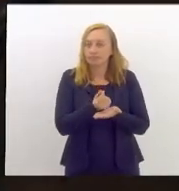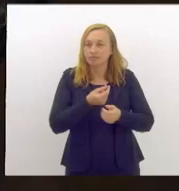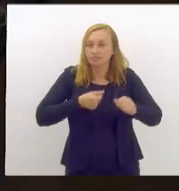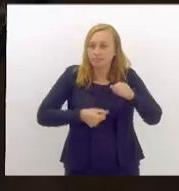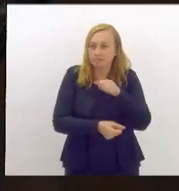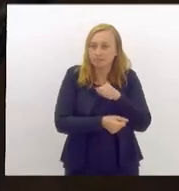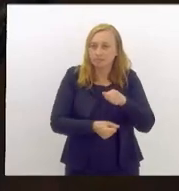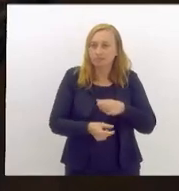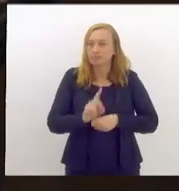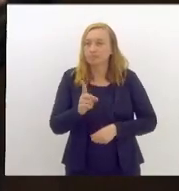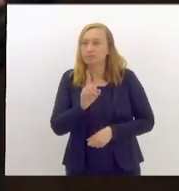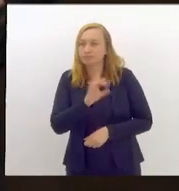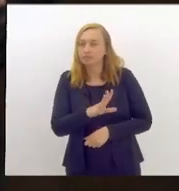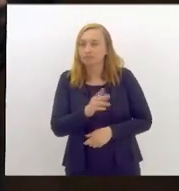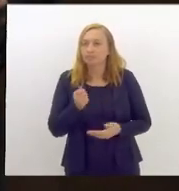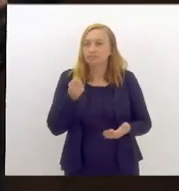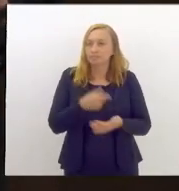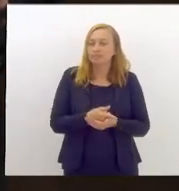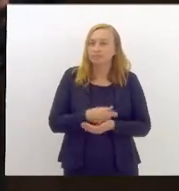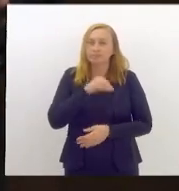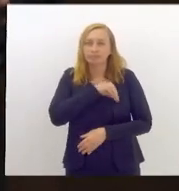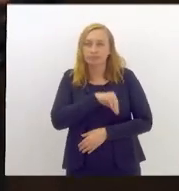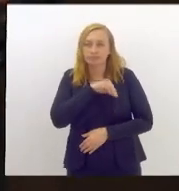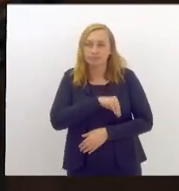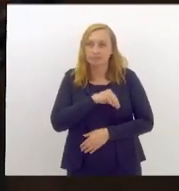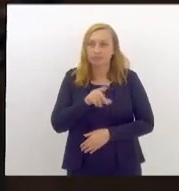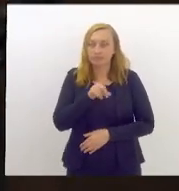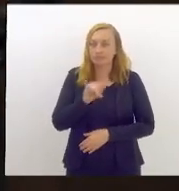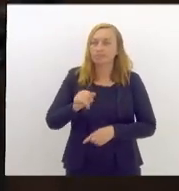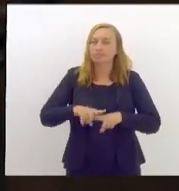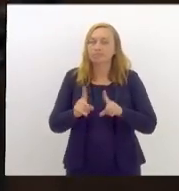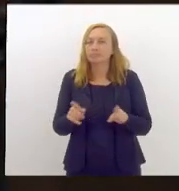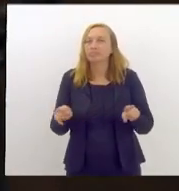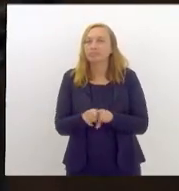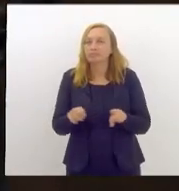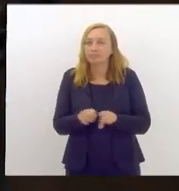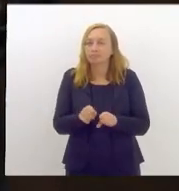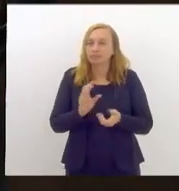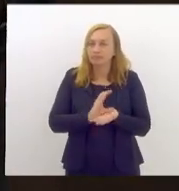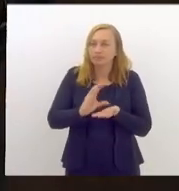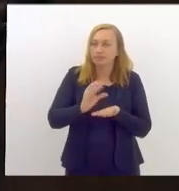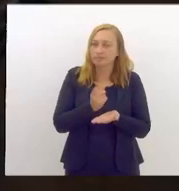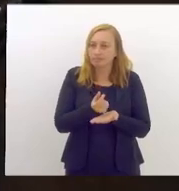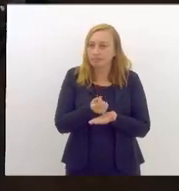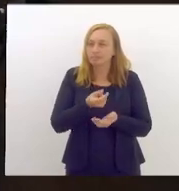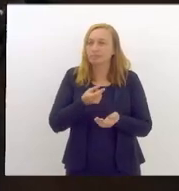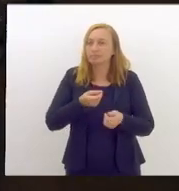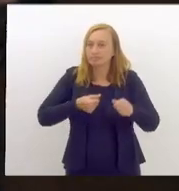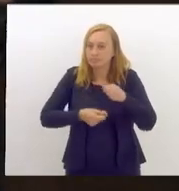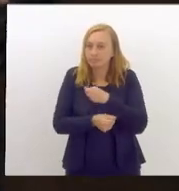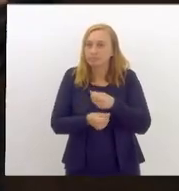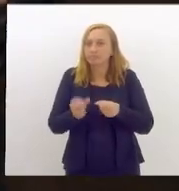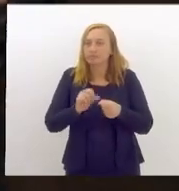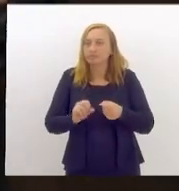não só para pagar o seu salários em dia mas recurso para fazer investimento